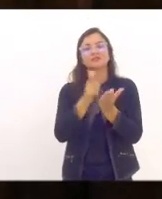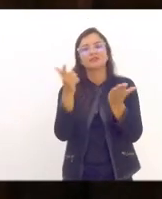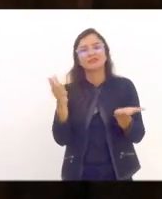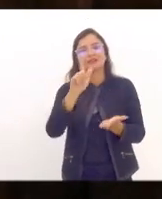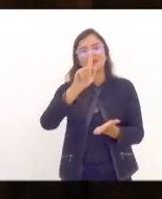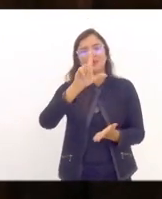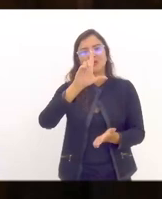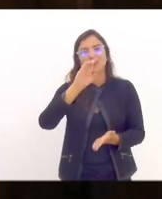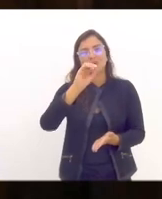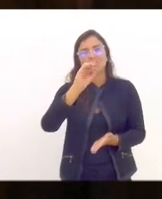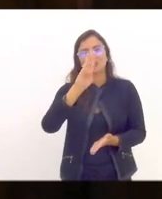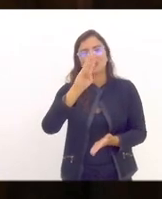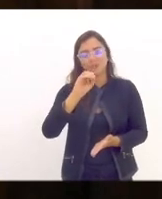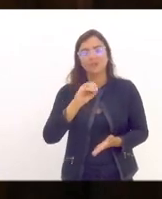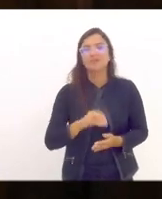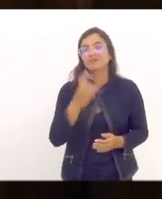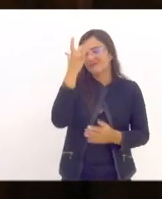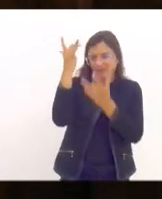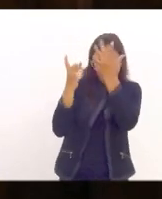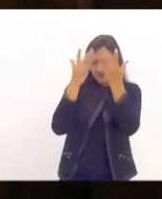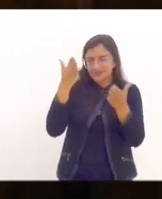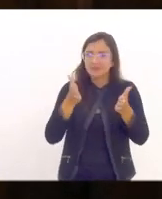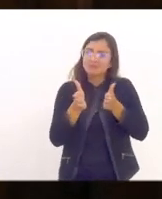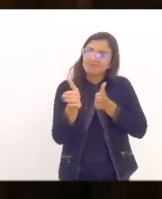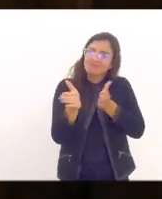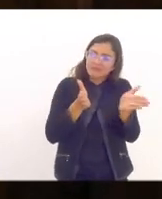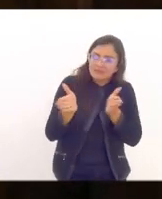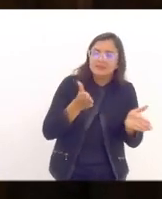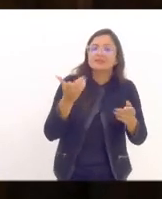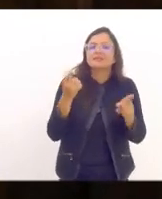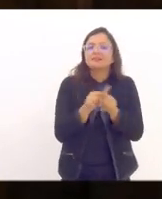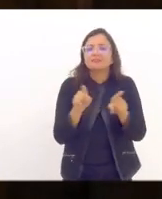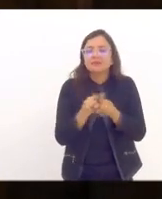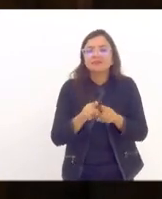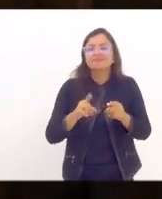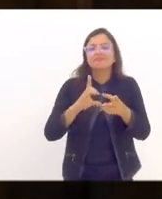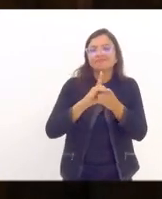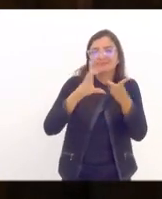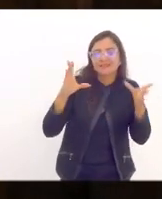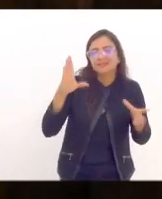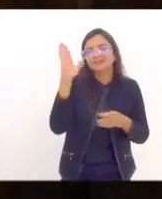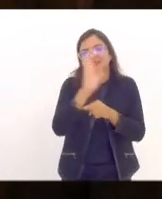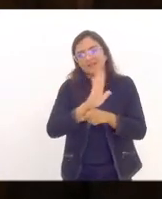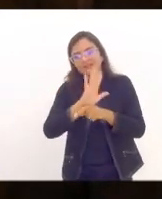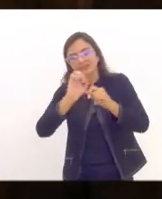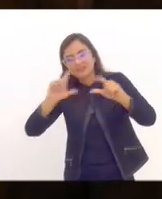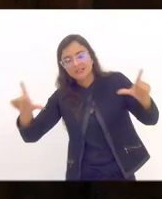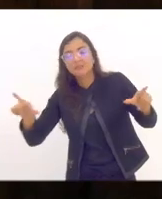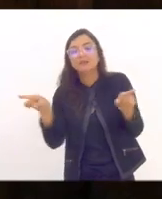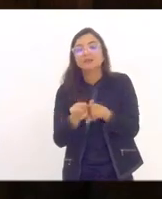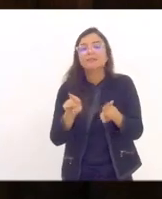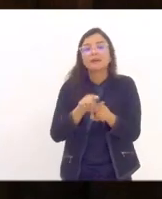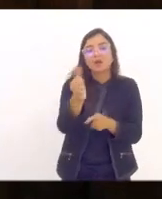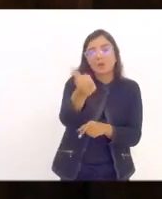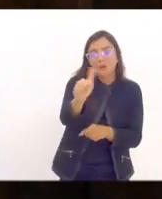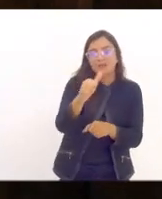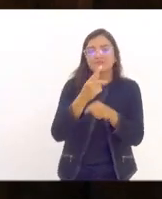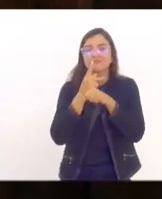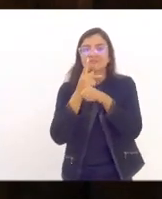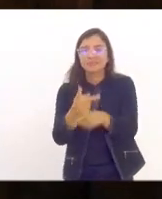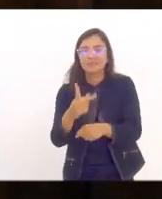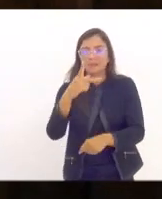do acesso e democratização do cinema e muitos outros dentre eles 11 prêmios